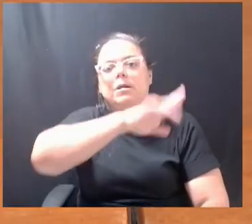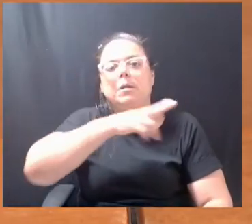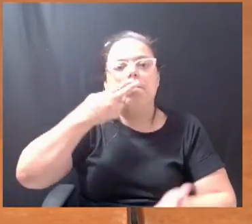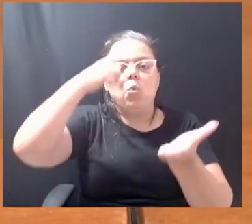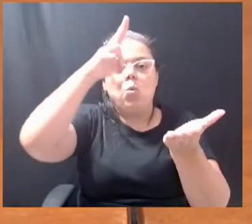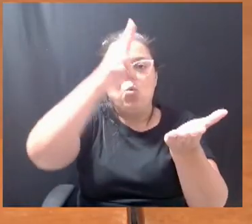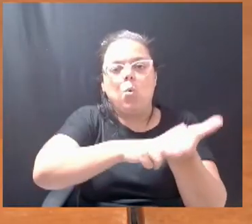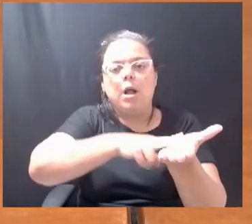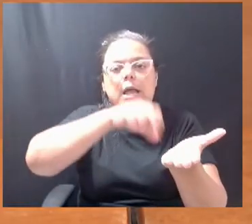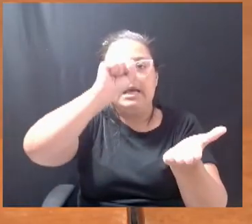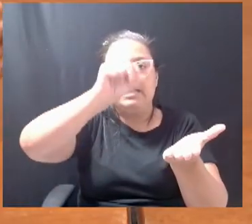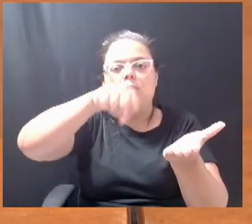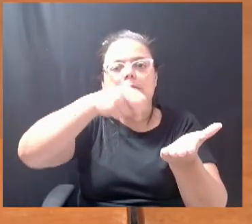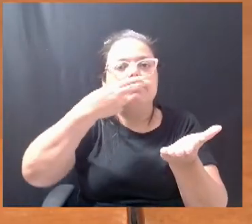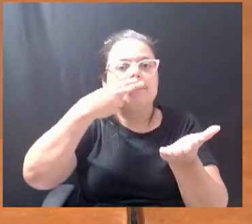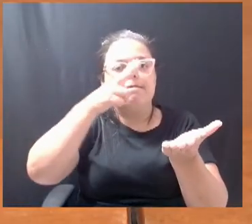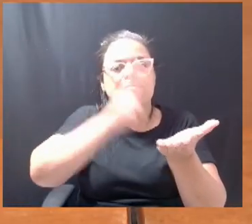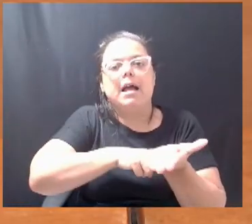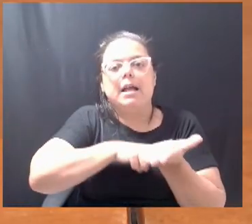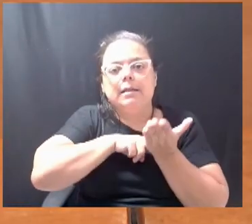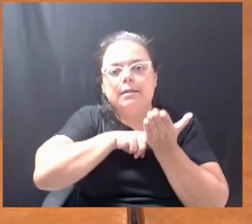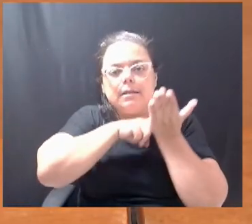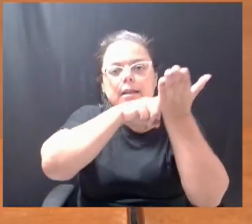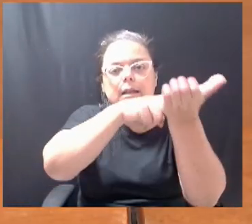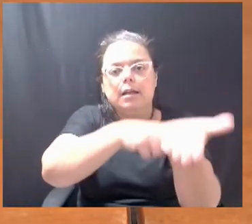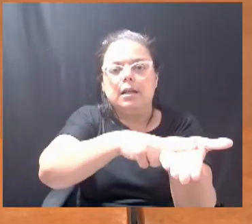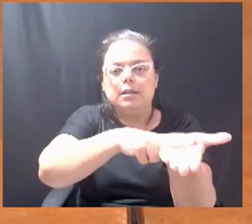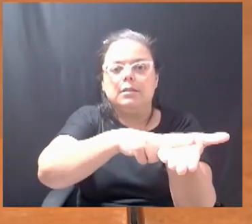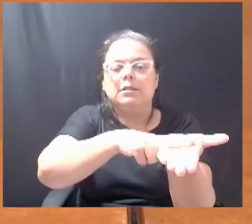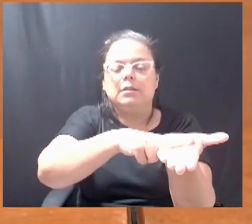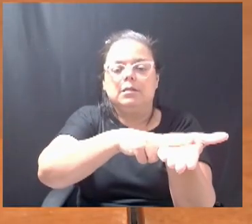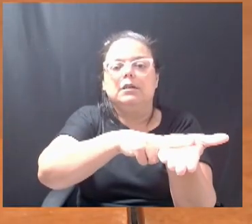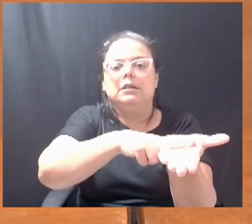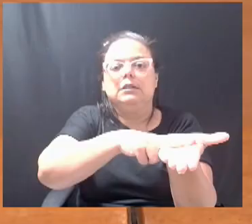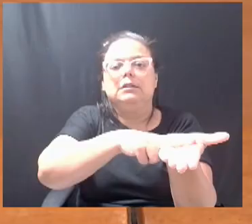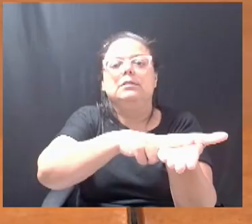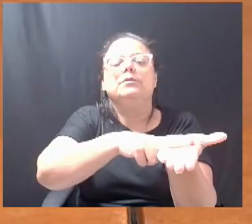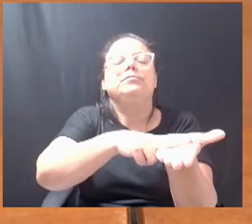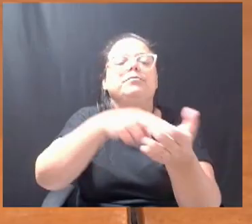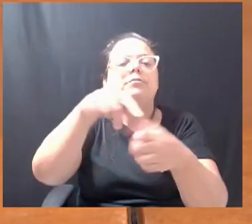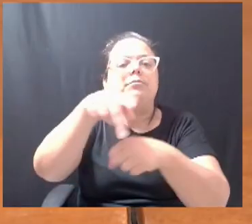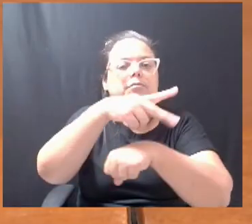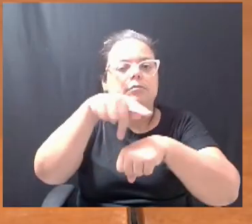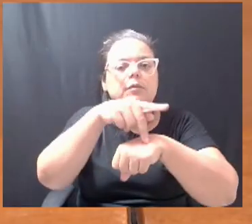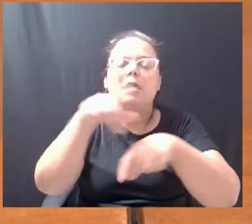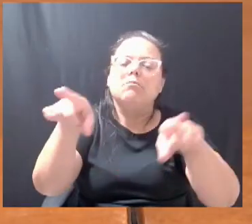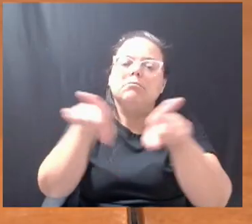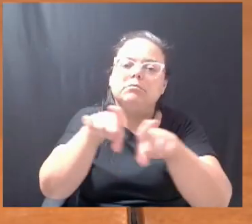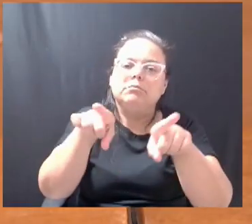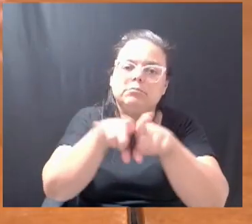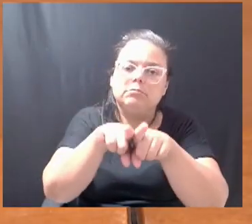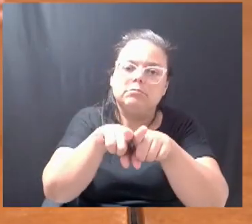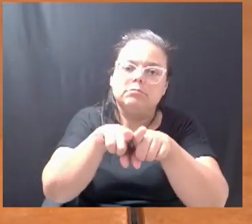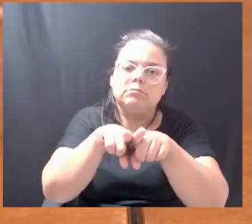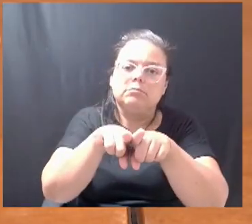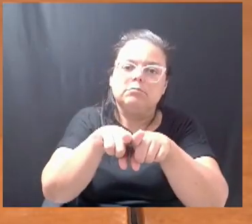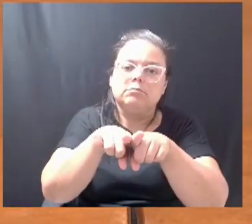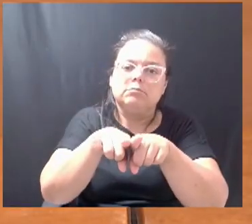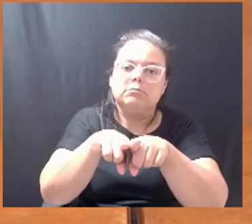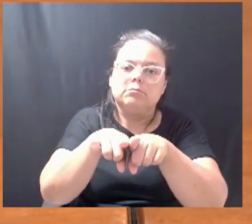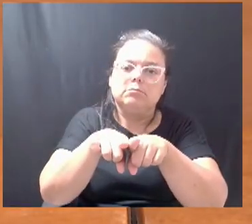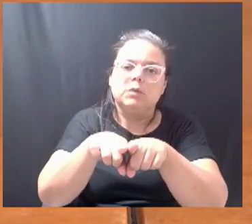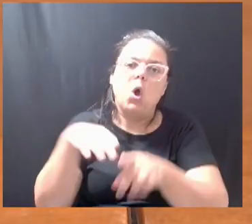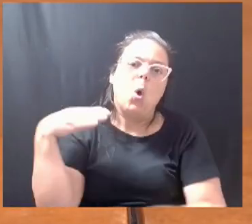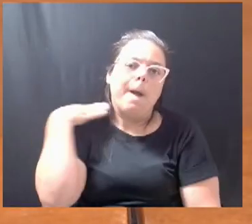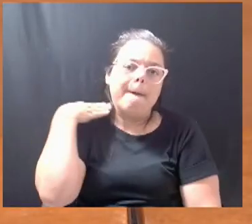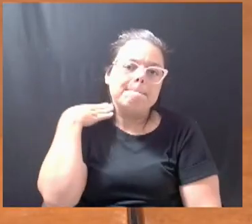carta nos cantos mais remotos do país. Também uma agência do Banco do Brasil tem,